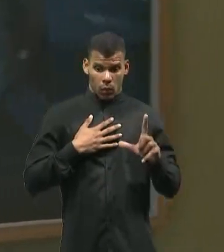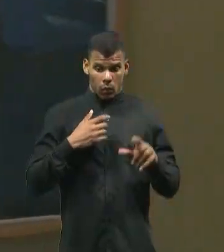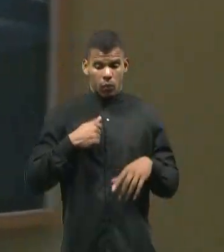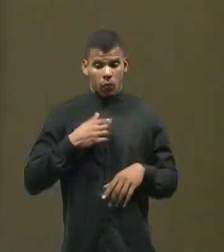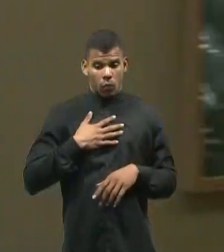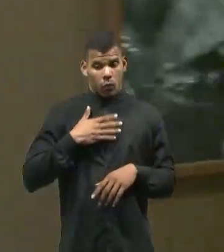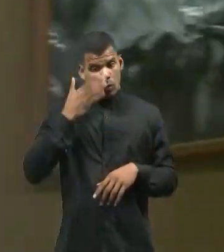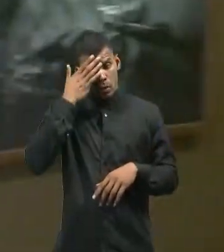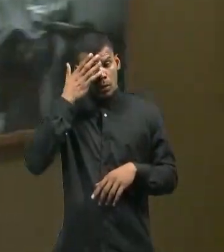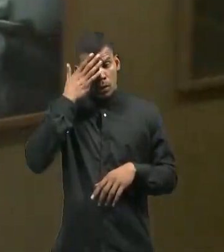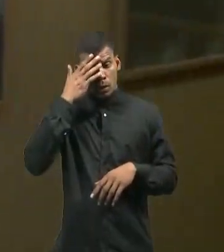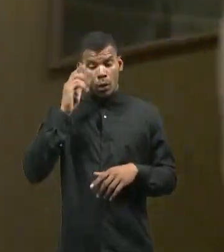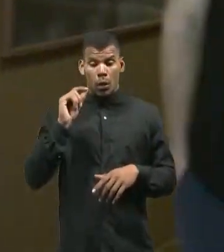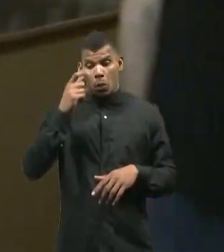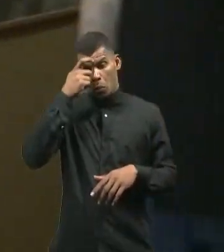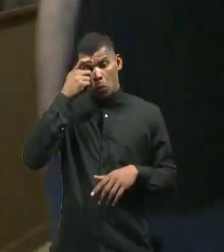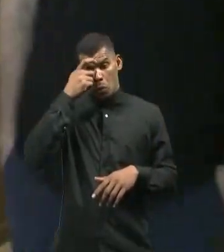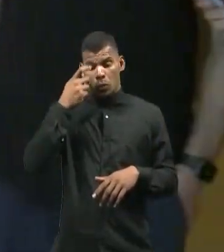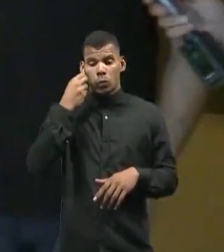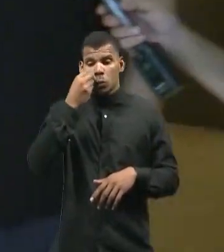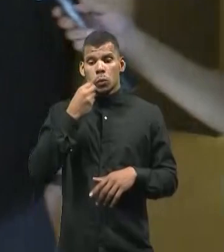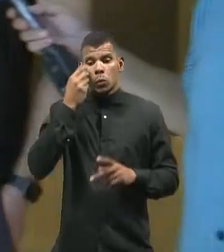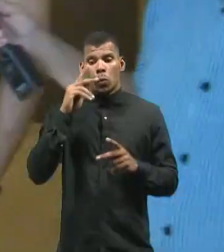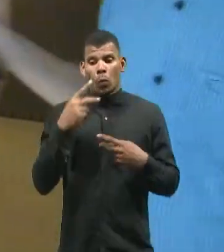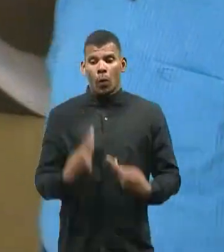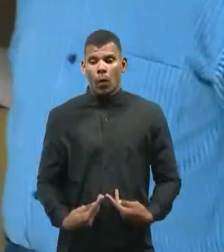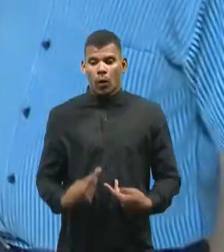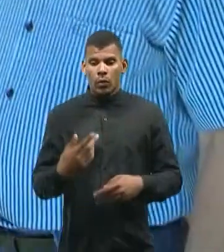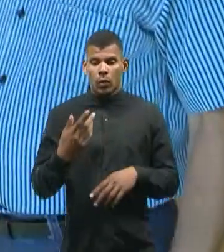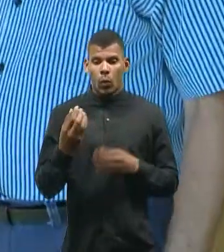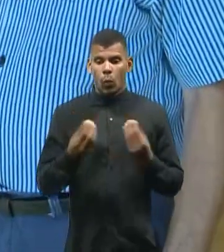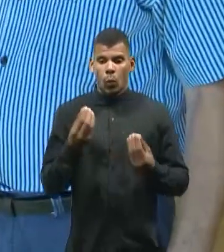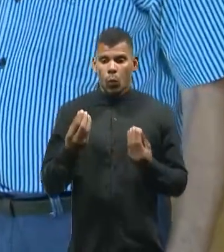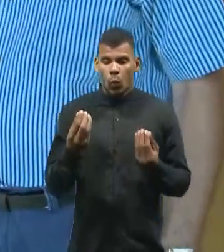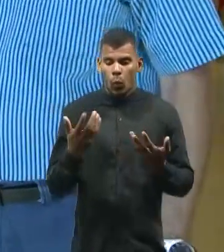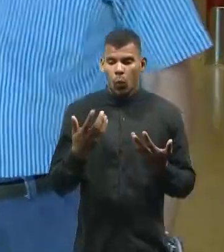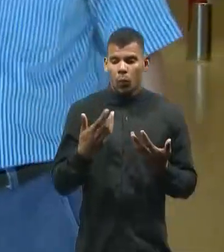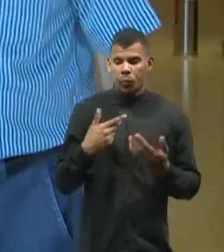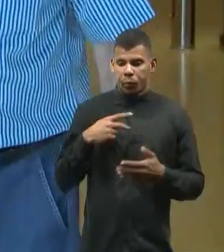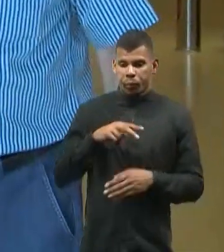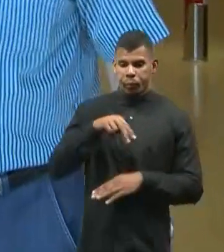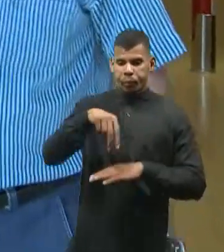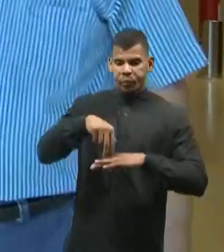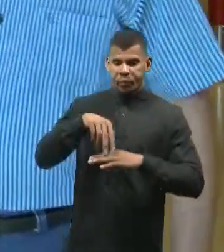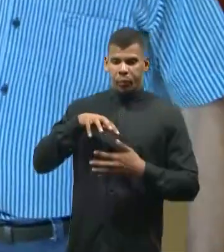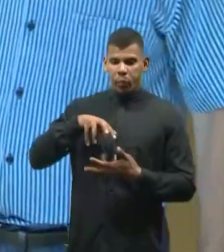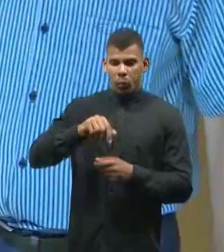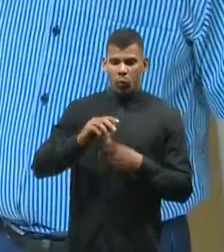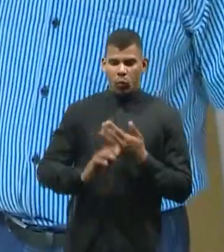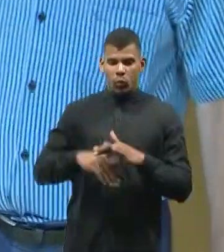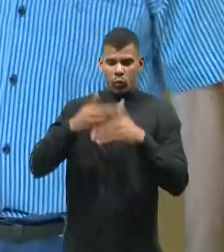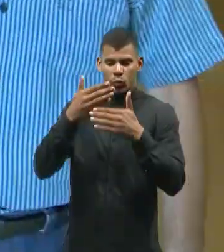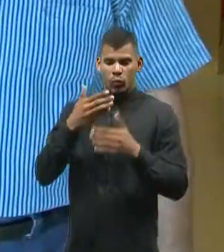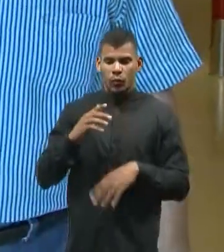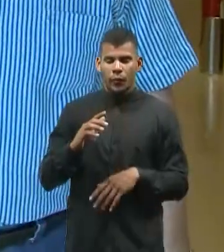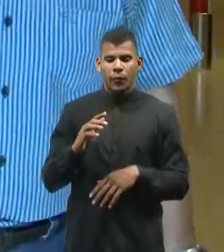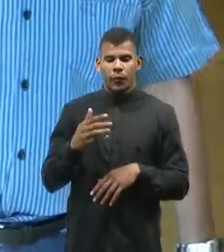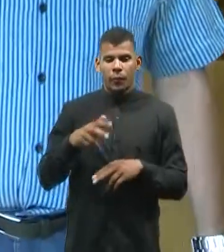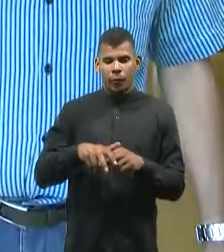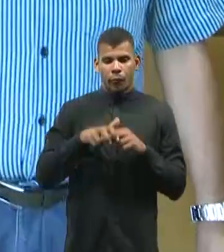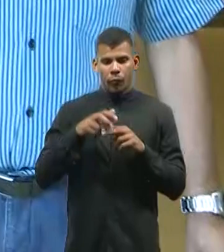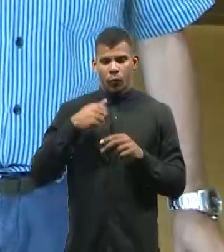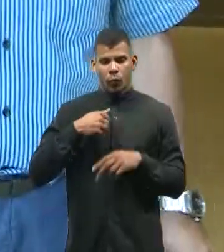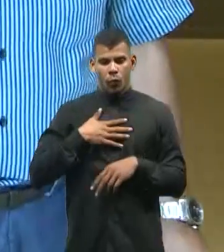de entender a mentalidade humana em todo esse processo de autoafirmação, né, para se desenvolver. Então, eu gosto